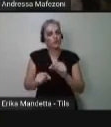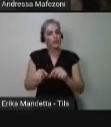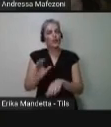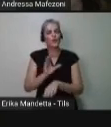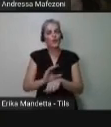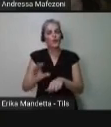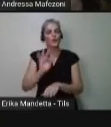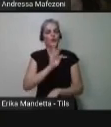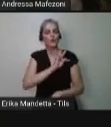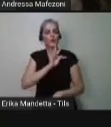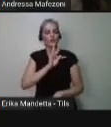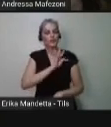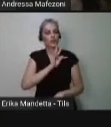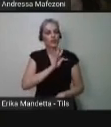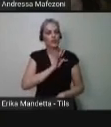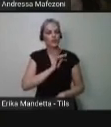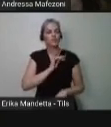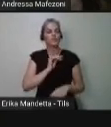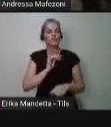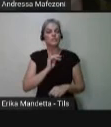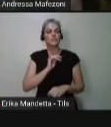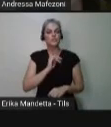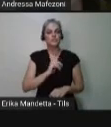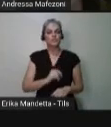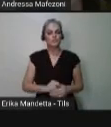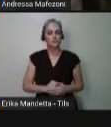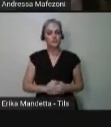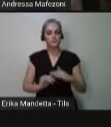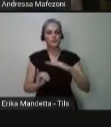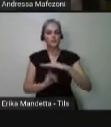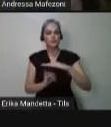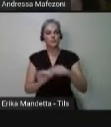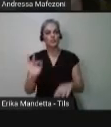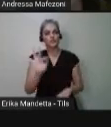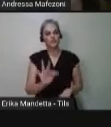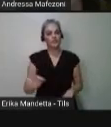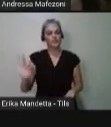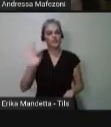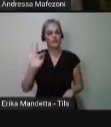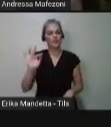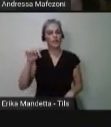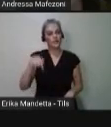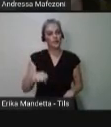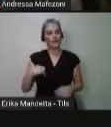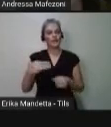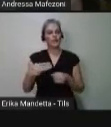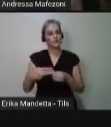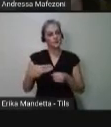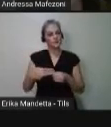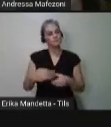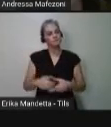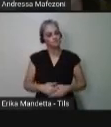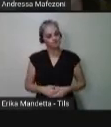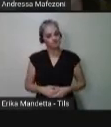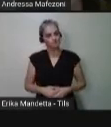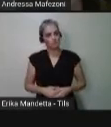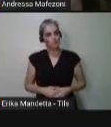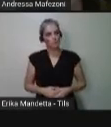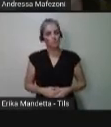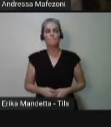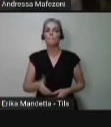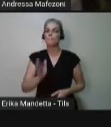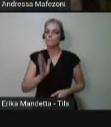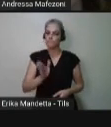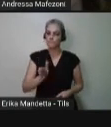Instituto Federal do campus Centro Serrano aqui, do nosso município. Já temos um estudante